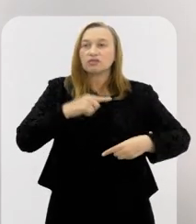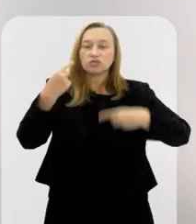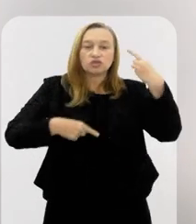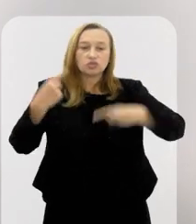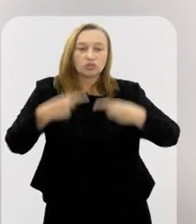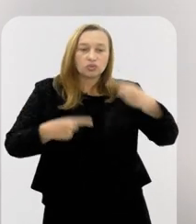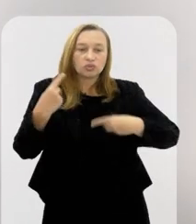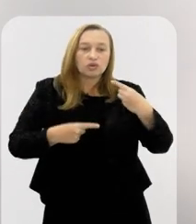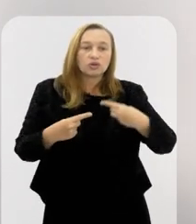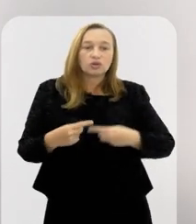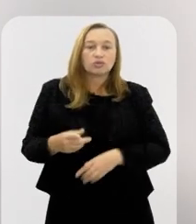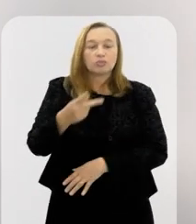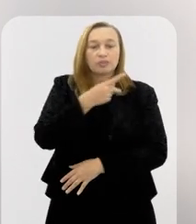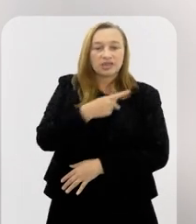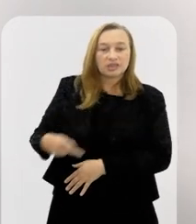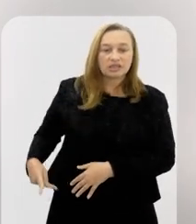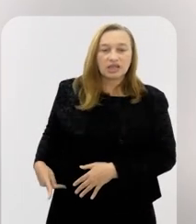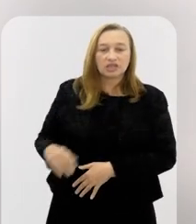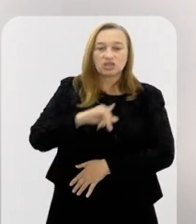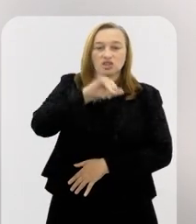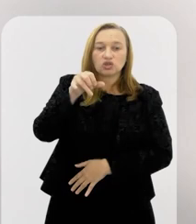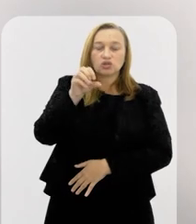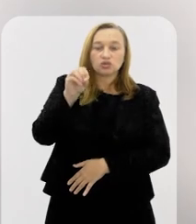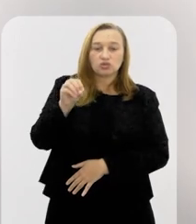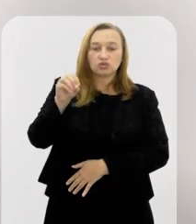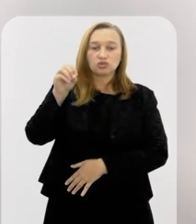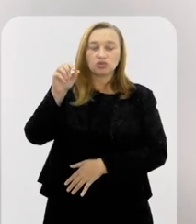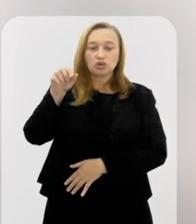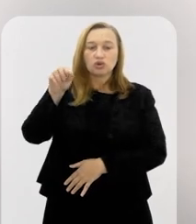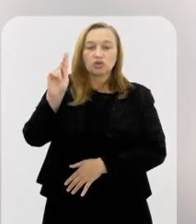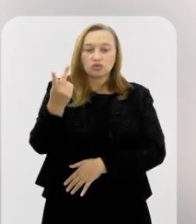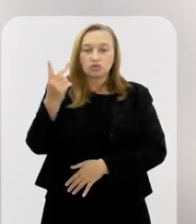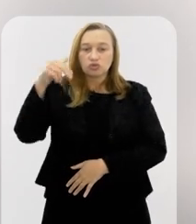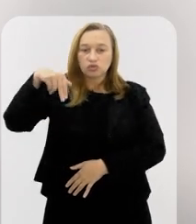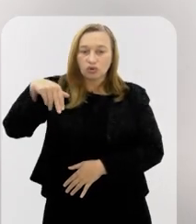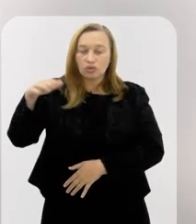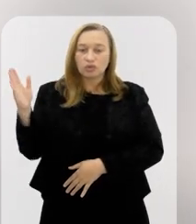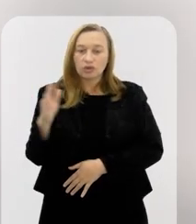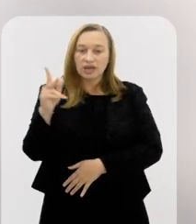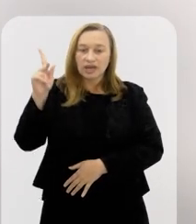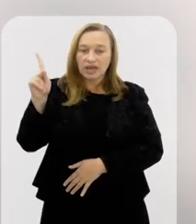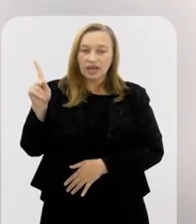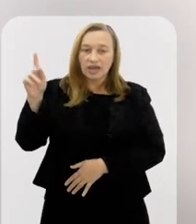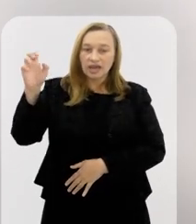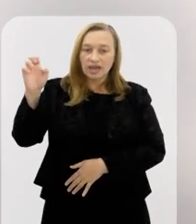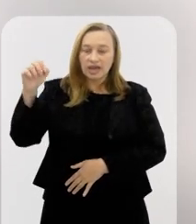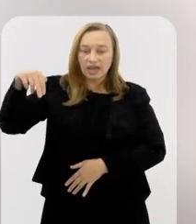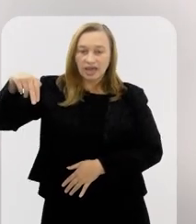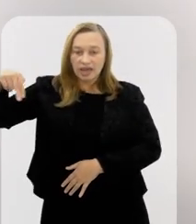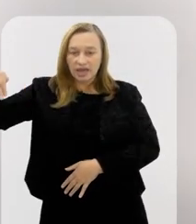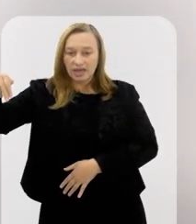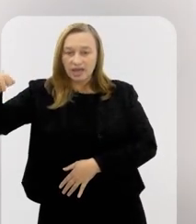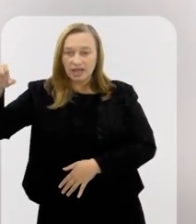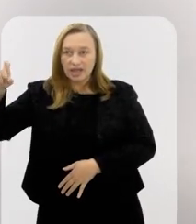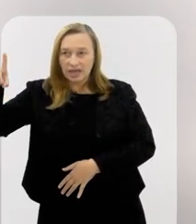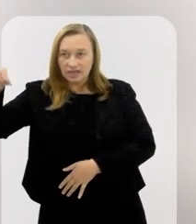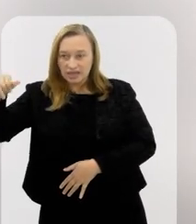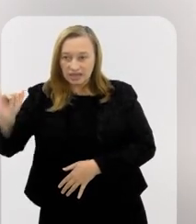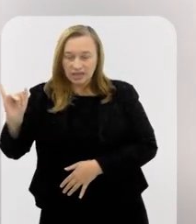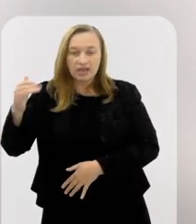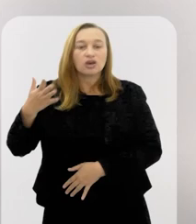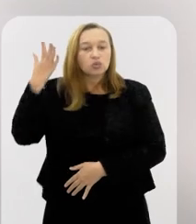presidente John Kennedy nos Estados Unidos que já começou a citar o direito consumidor e foi a partir Então desse discurso que começou